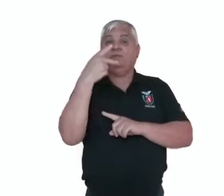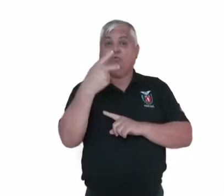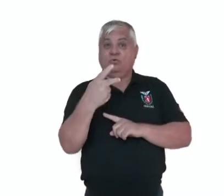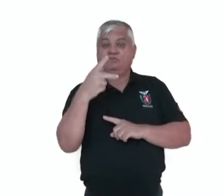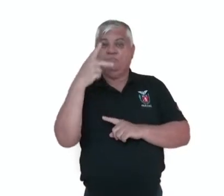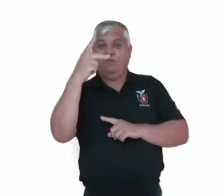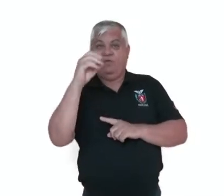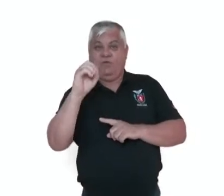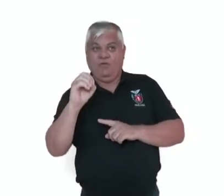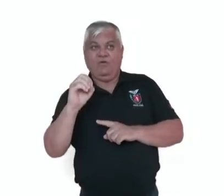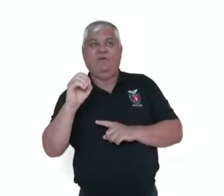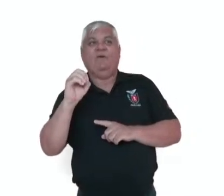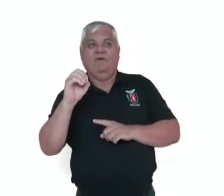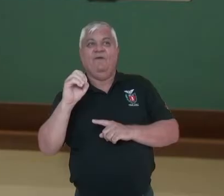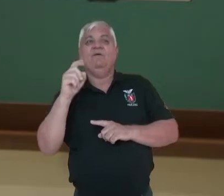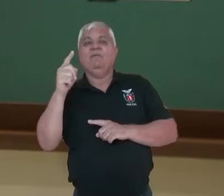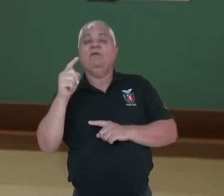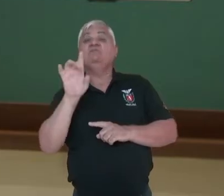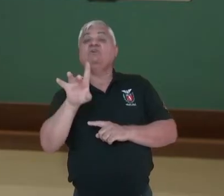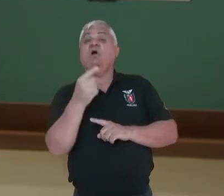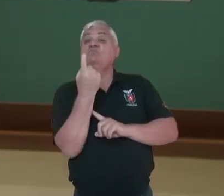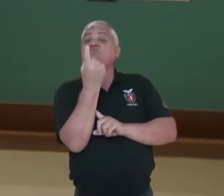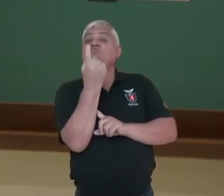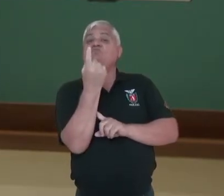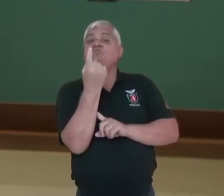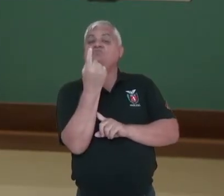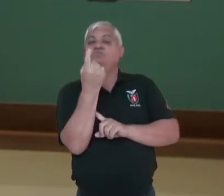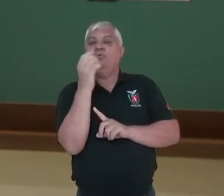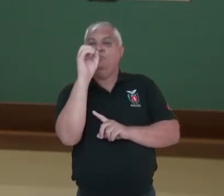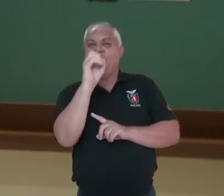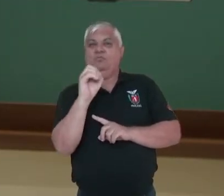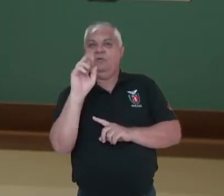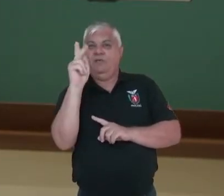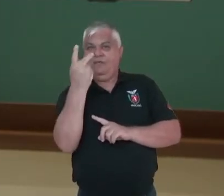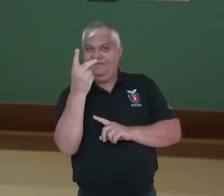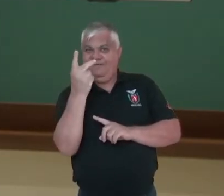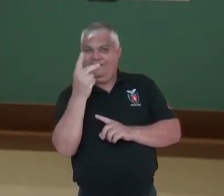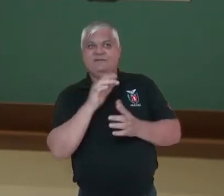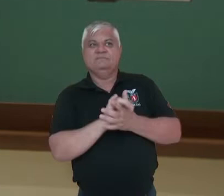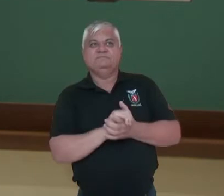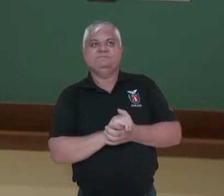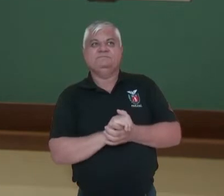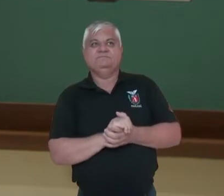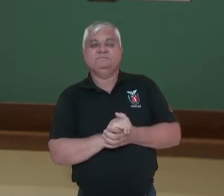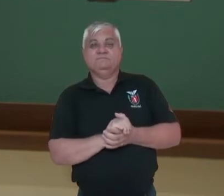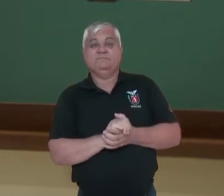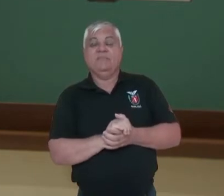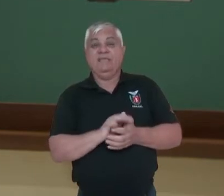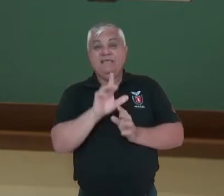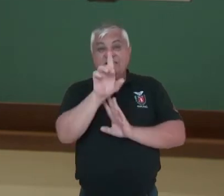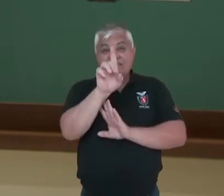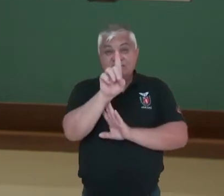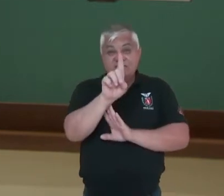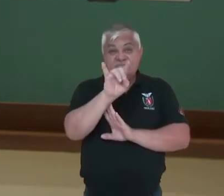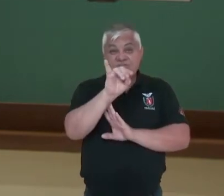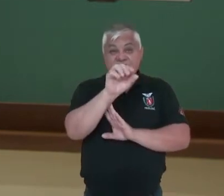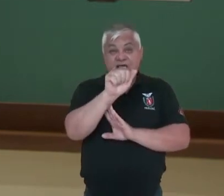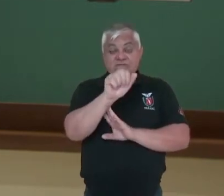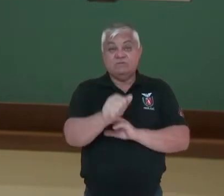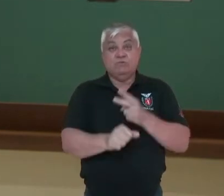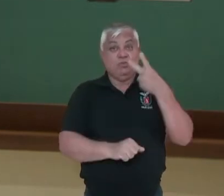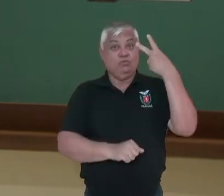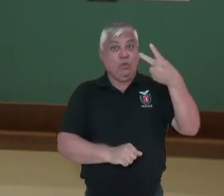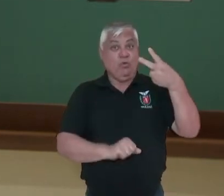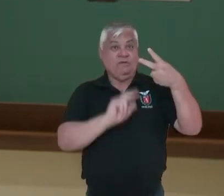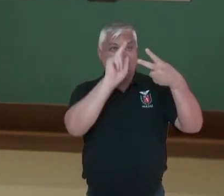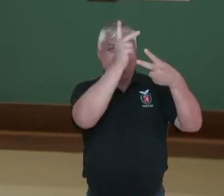ele aparece 3, mas ele só tem um hidrogênio realmente ionizável. Diácido, que apresenta 2 hidrogênios